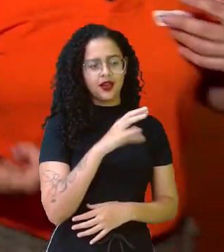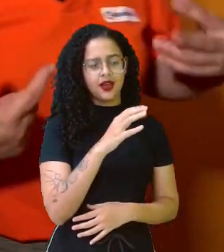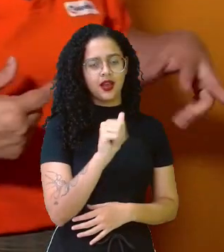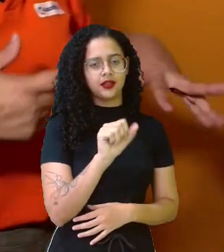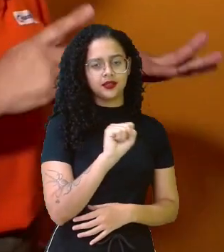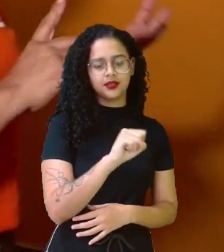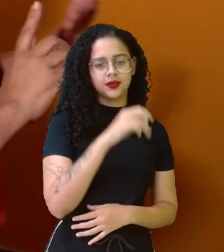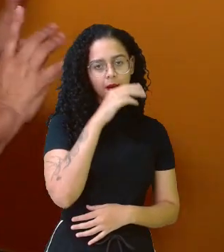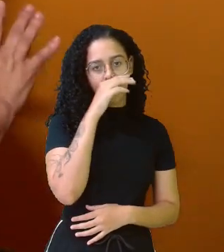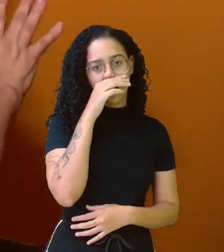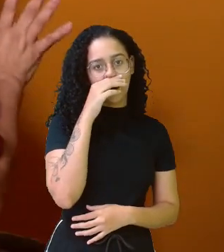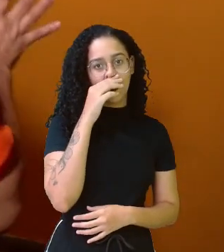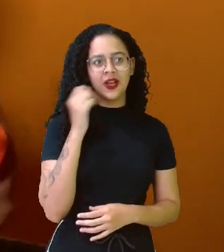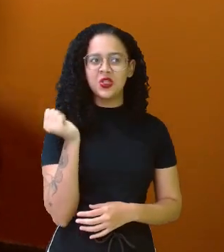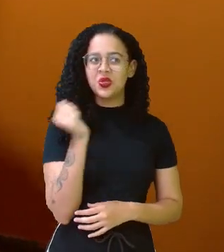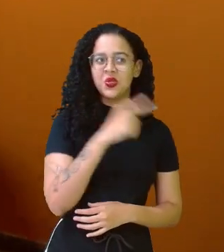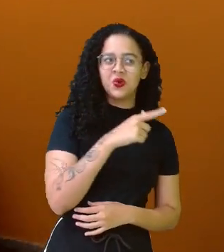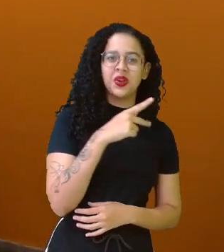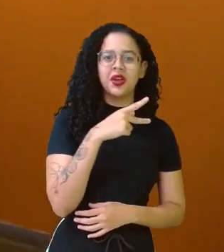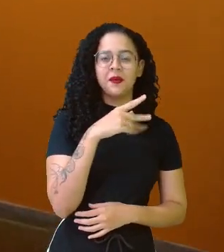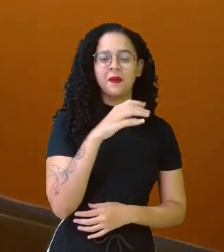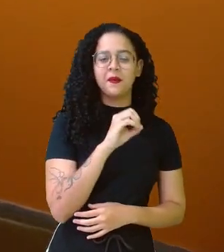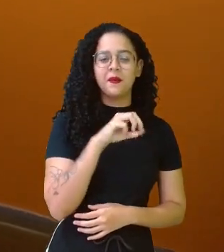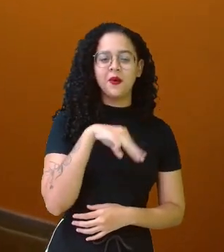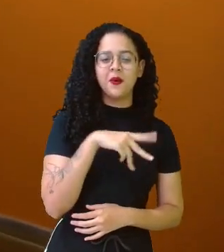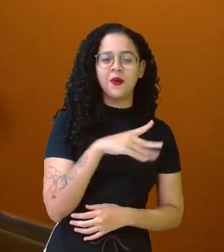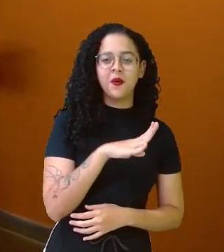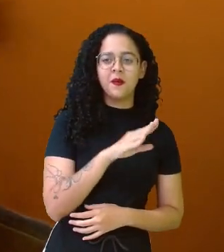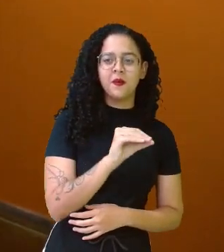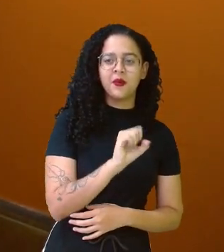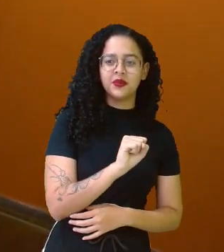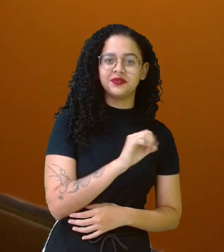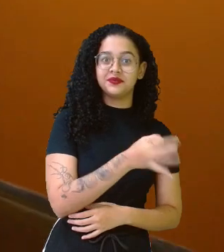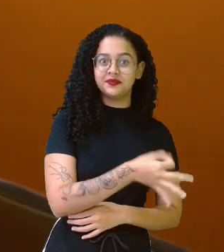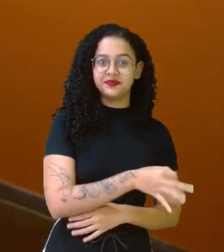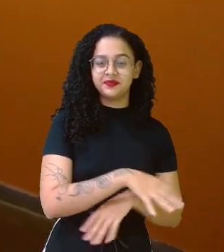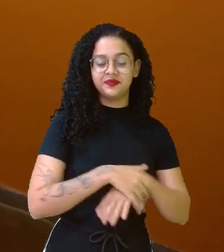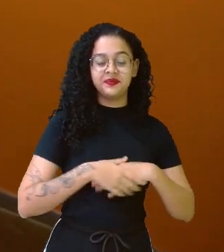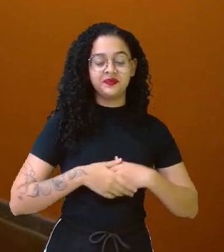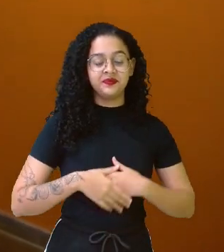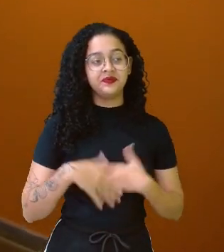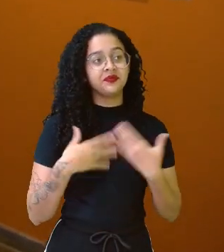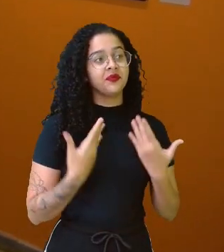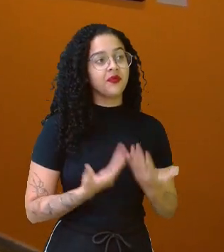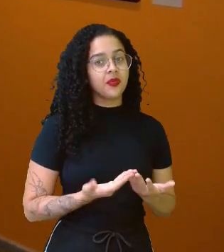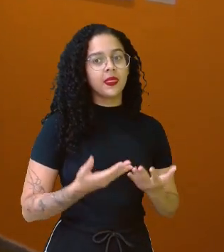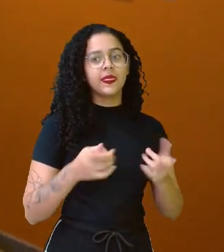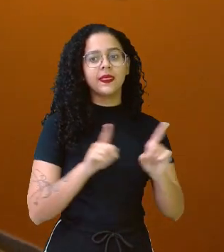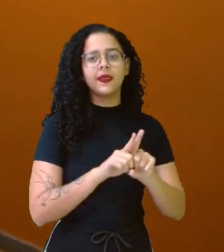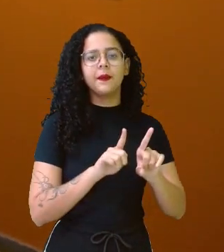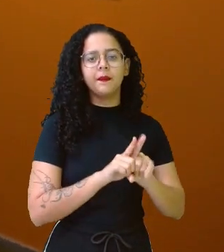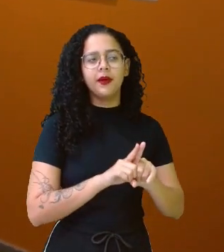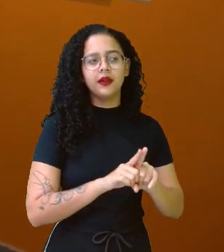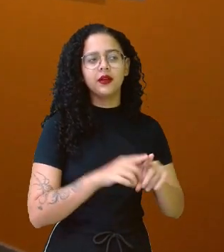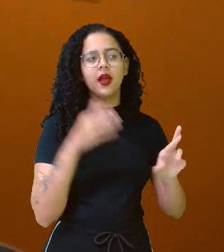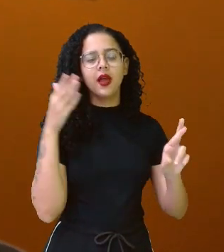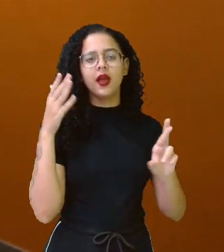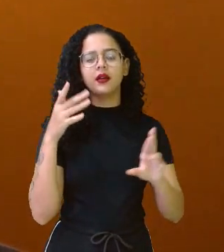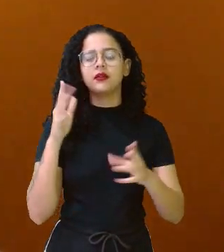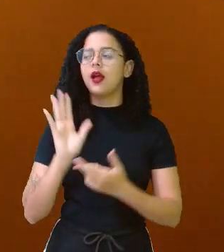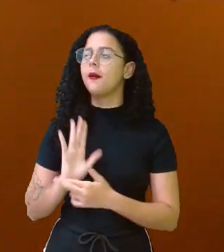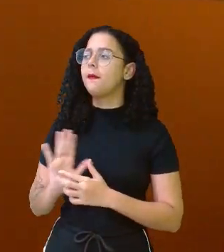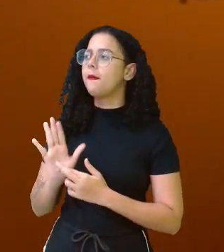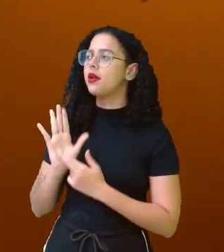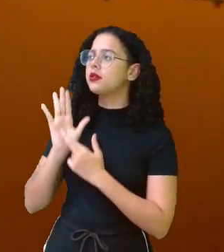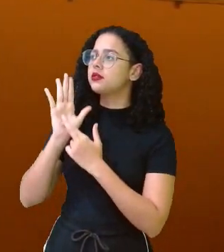mais garças do que pombos, assim, pelo menos pra mim. É verdade. Aqui são também representações ligadas à parte da